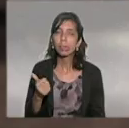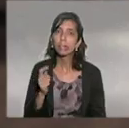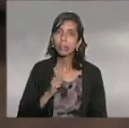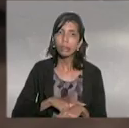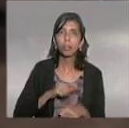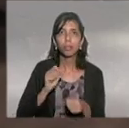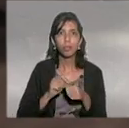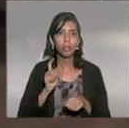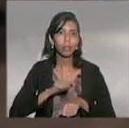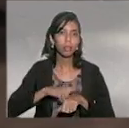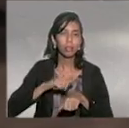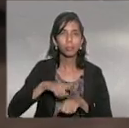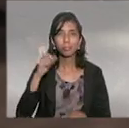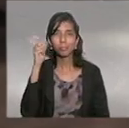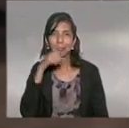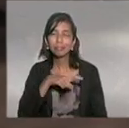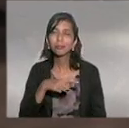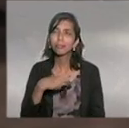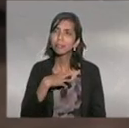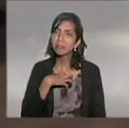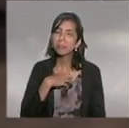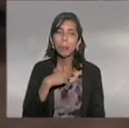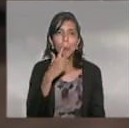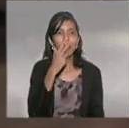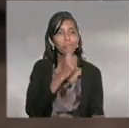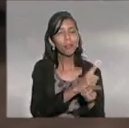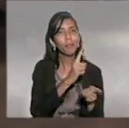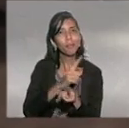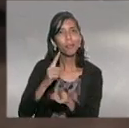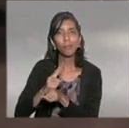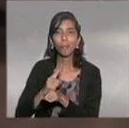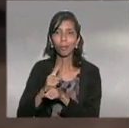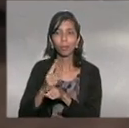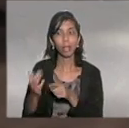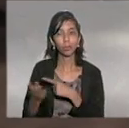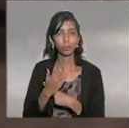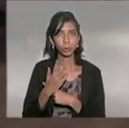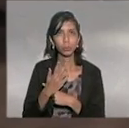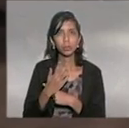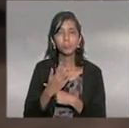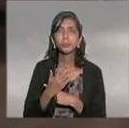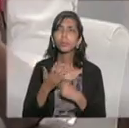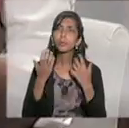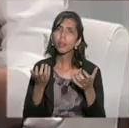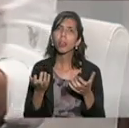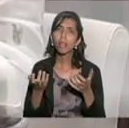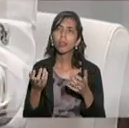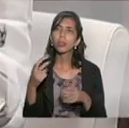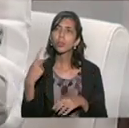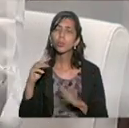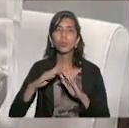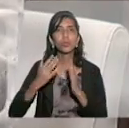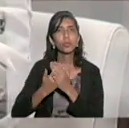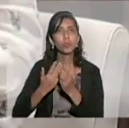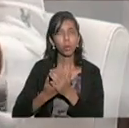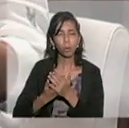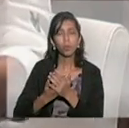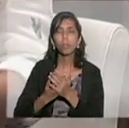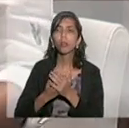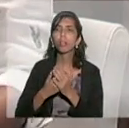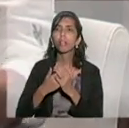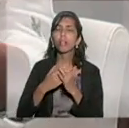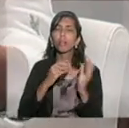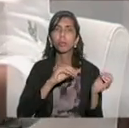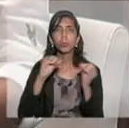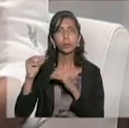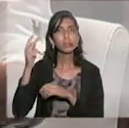na hora que você passa pelos momentos difíceis, que você são encontra... muitos. É verdade, você encontra suporte. Eu queria voltar um pouquinho lá na Escola de Arte Dramática. Aí você